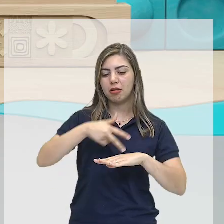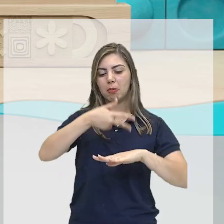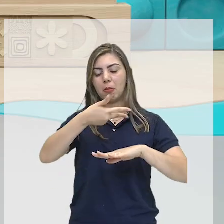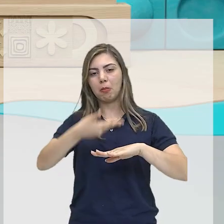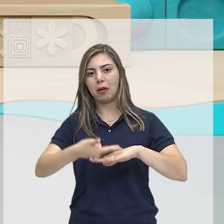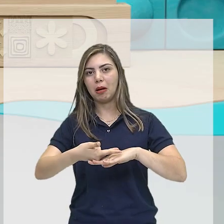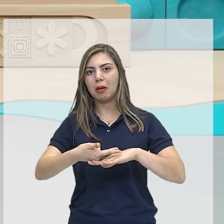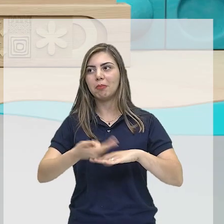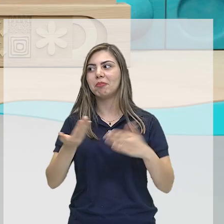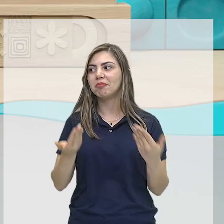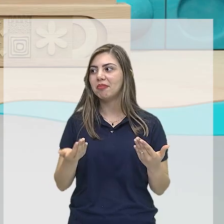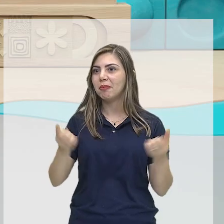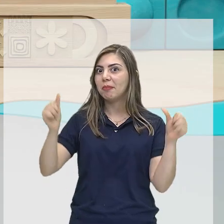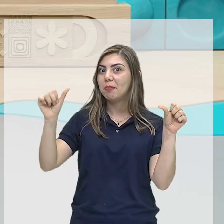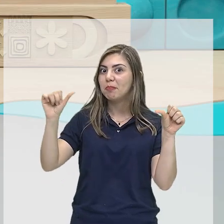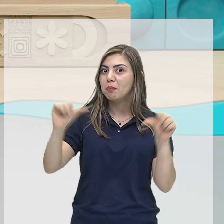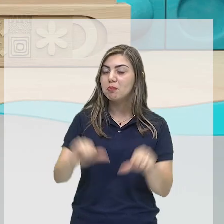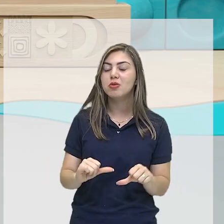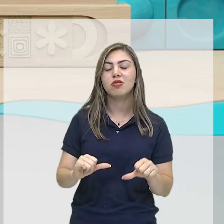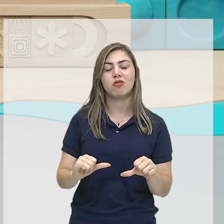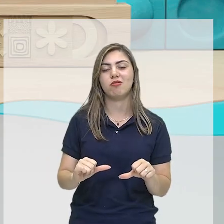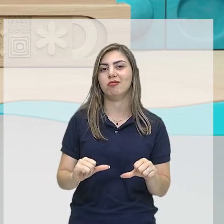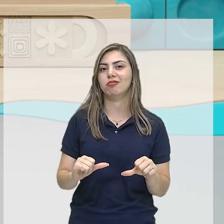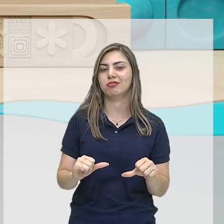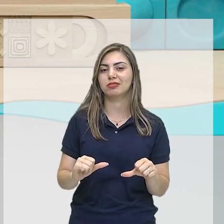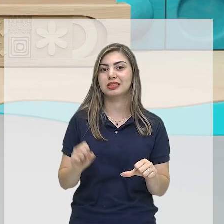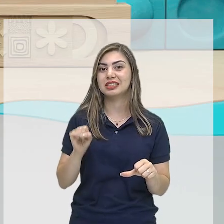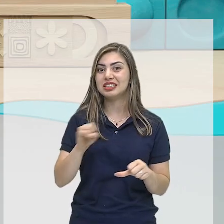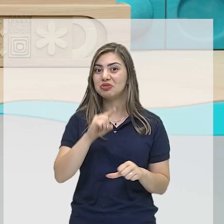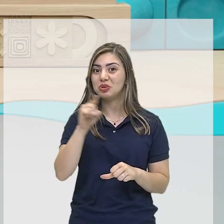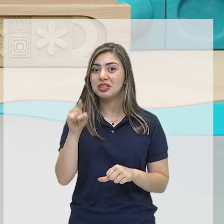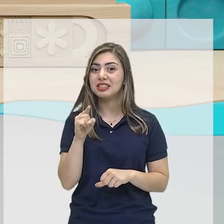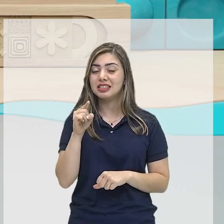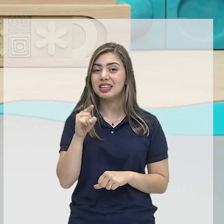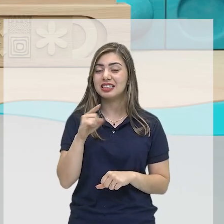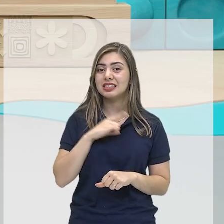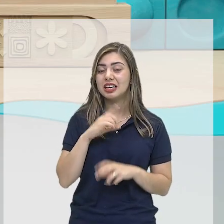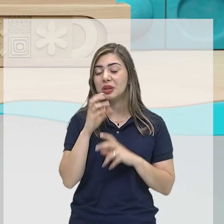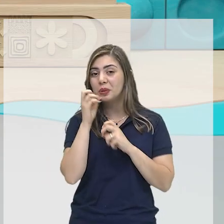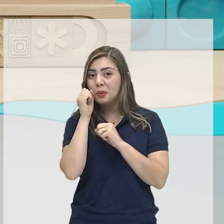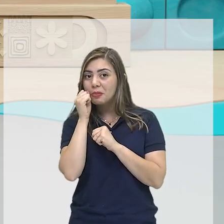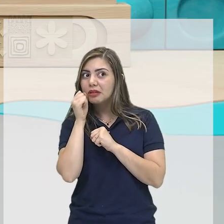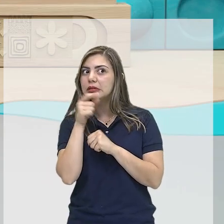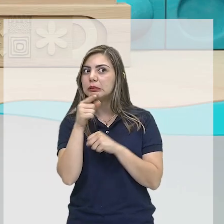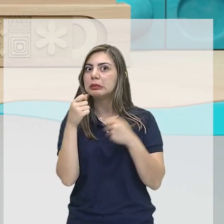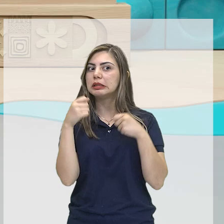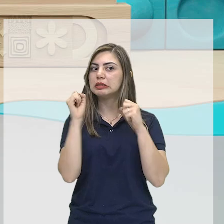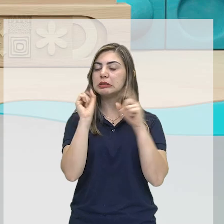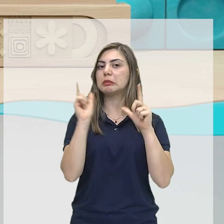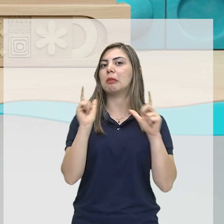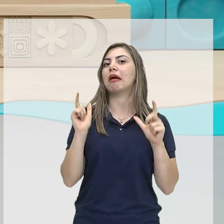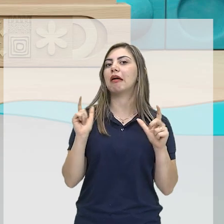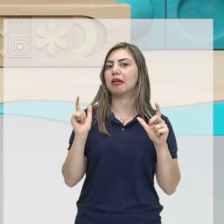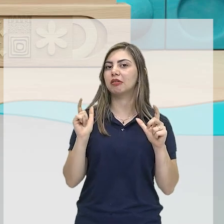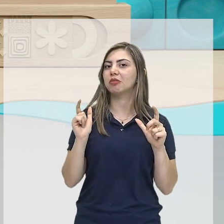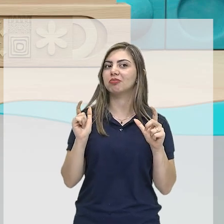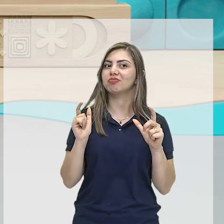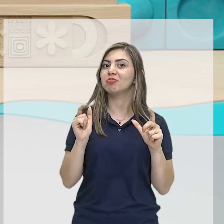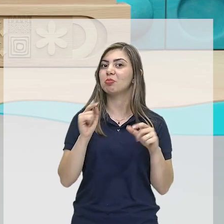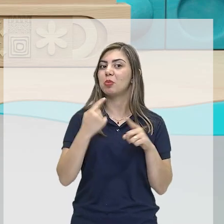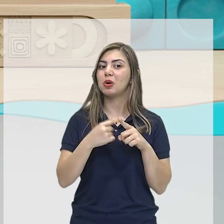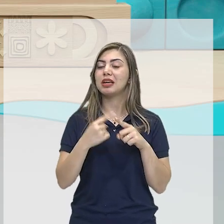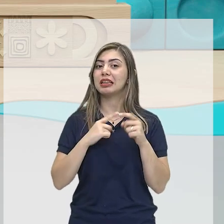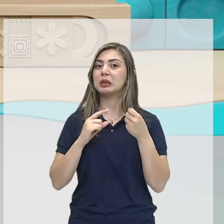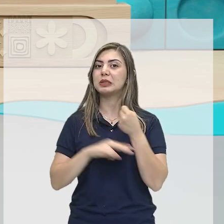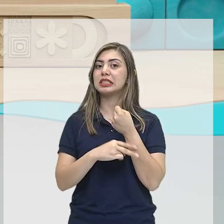você dorme desse jeito, você já fica ligado aí que essa não é uma boa opção para você. Você está forçando muito a sua coluna, ok?